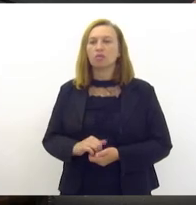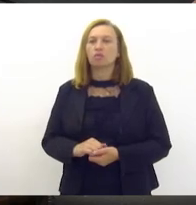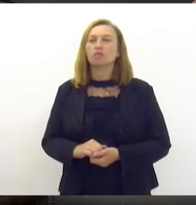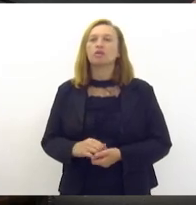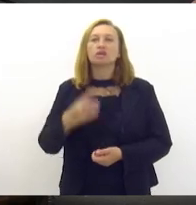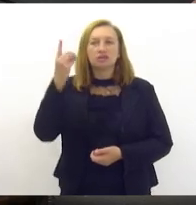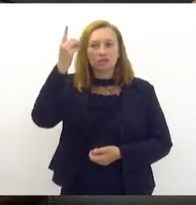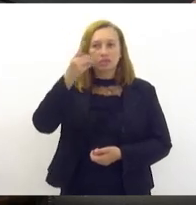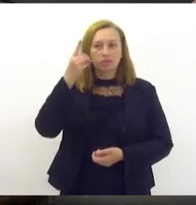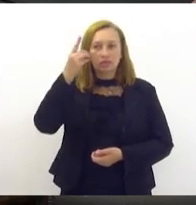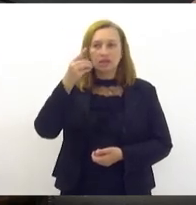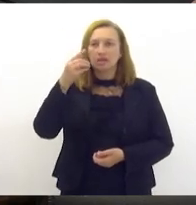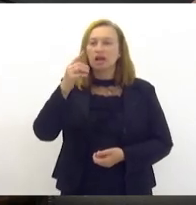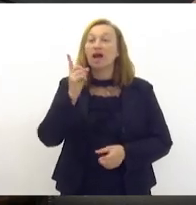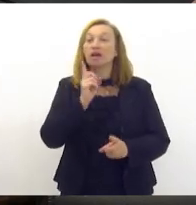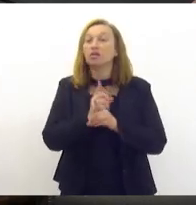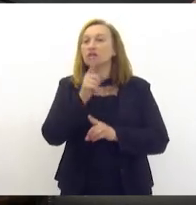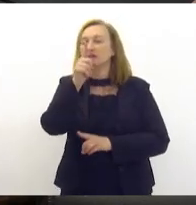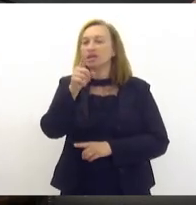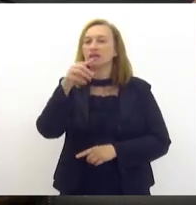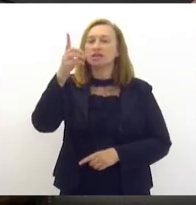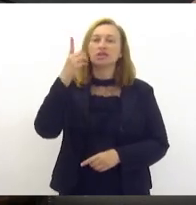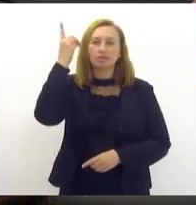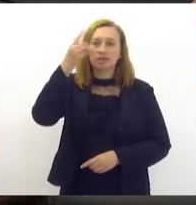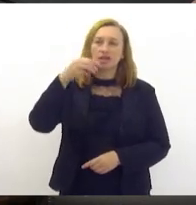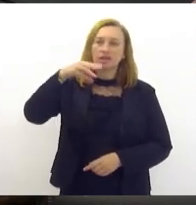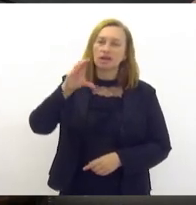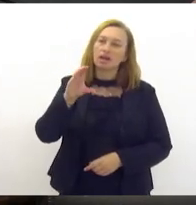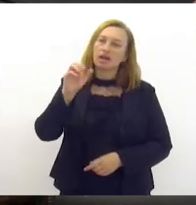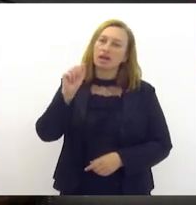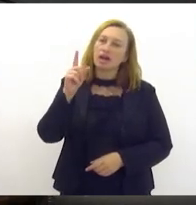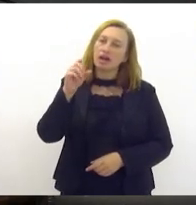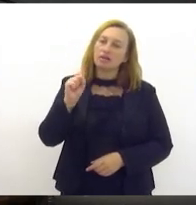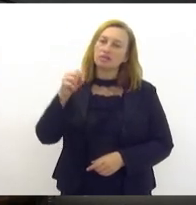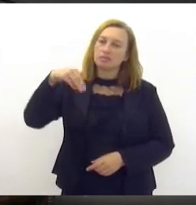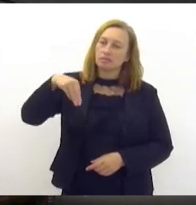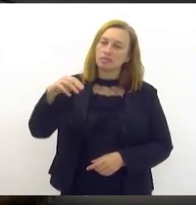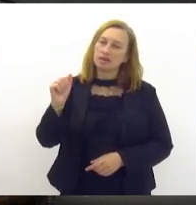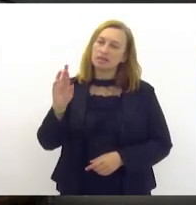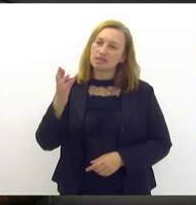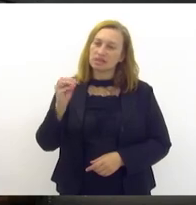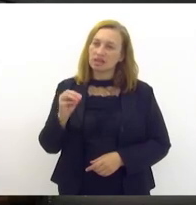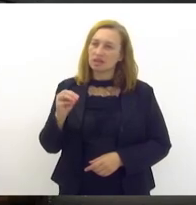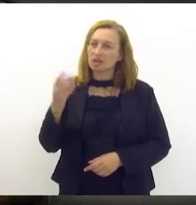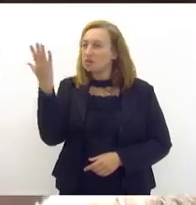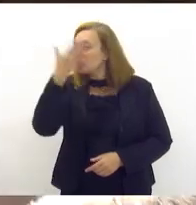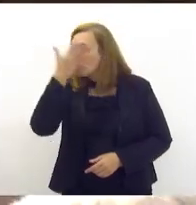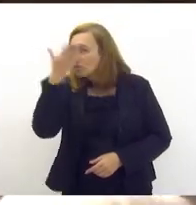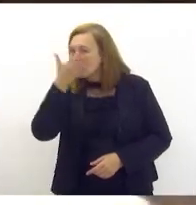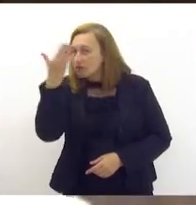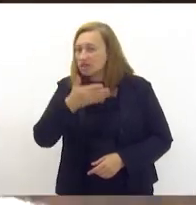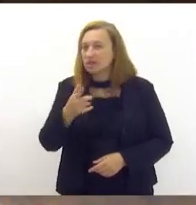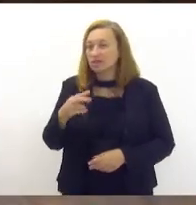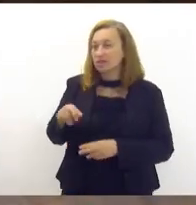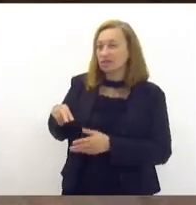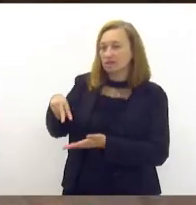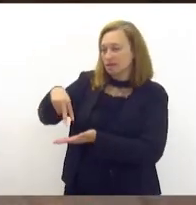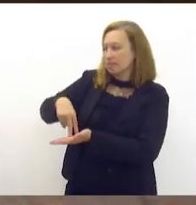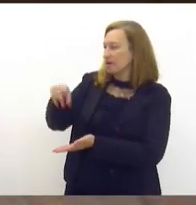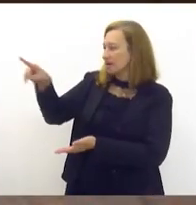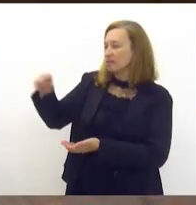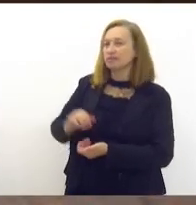Deputado Carlos Macedo. Geralmente, Vossa Excelência fica ali sentadinho, agora estava em pé, fugiu ao meu radar. Nada, presidente, uma